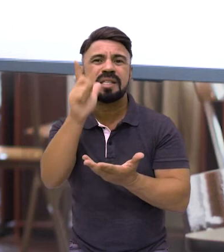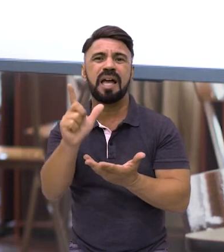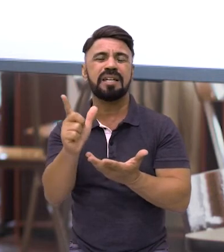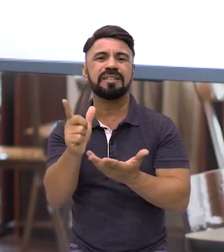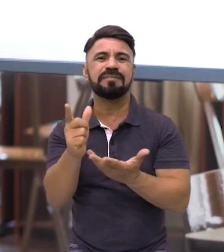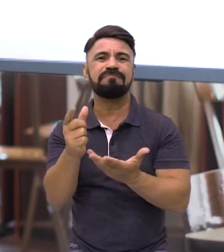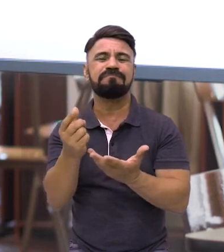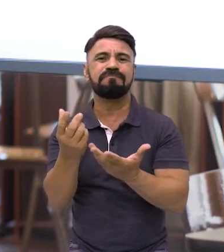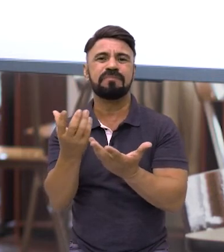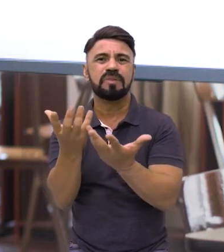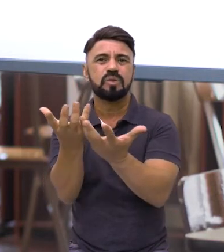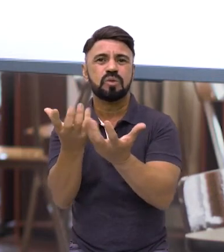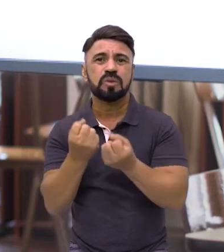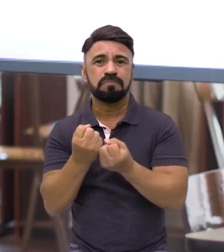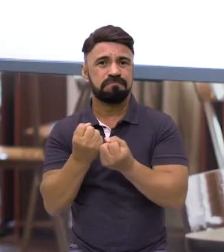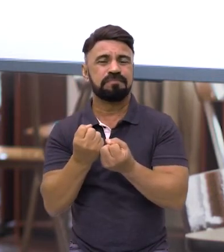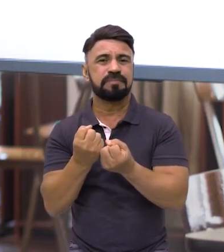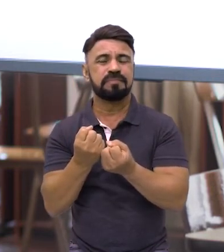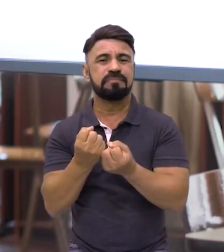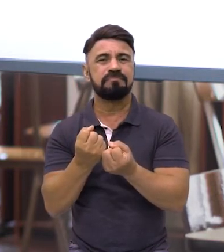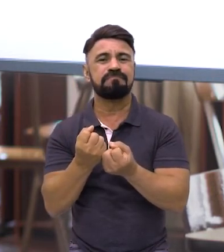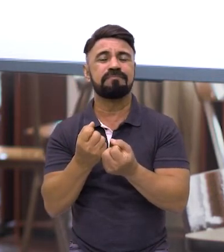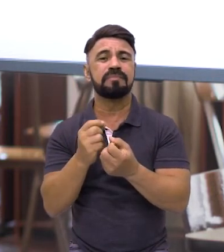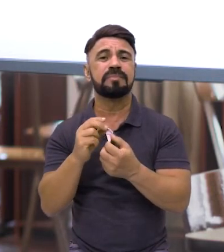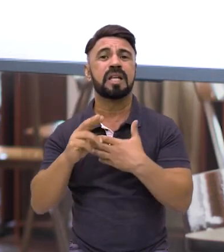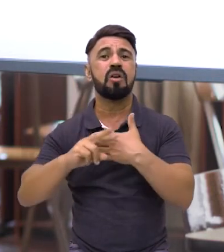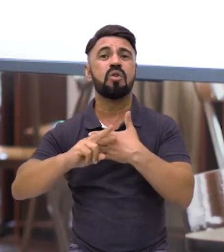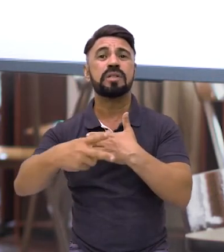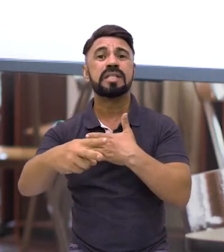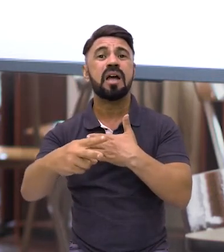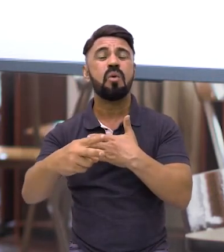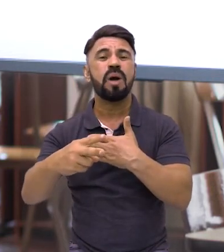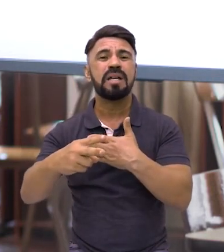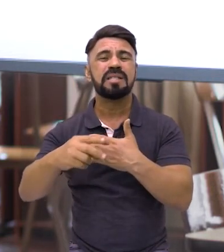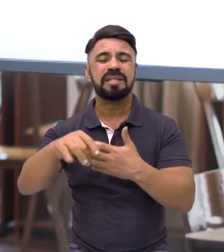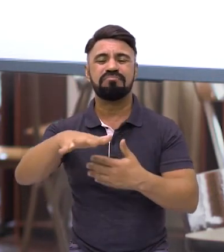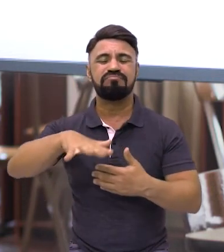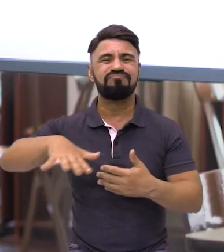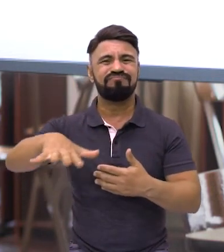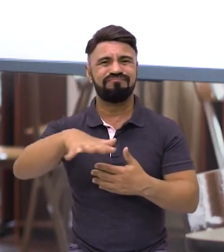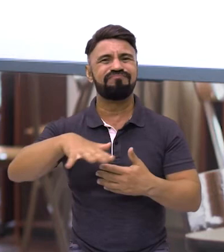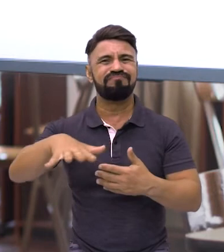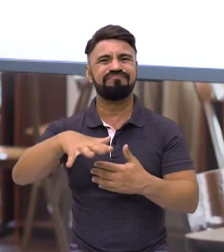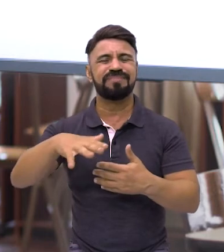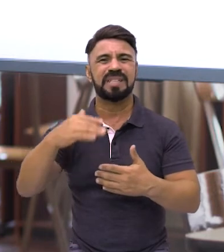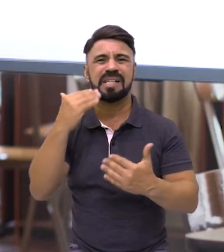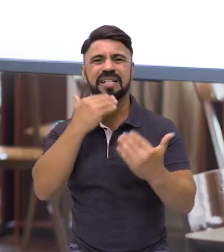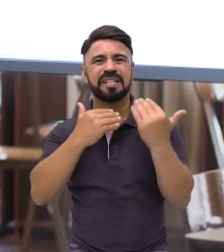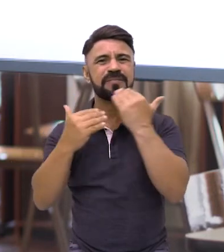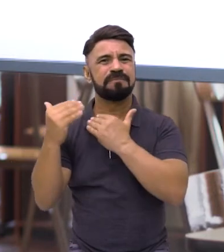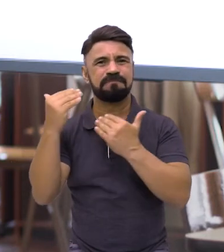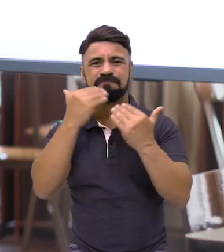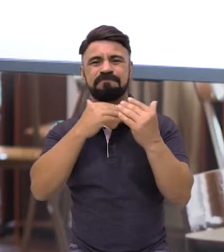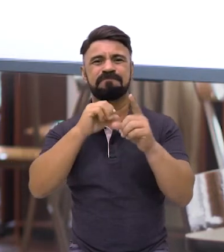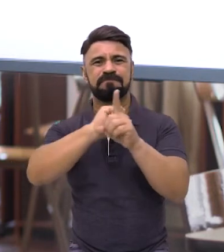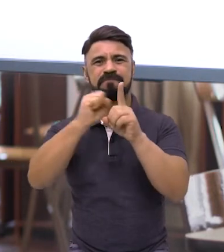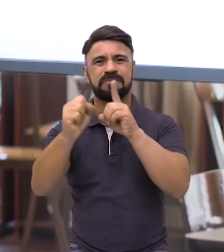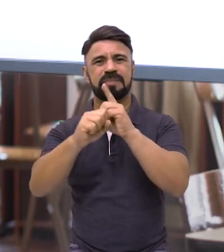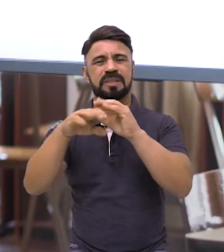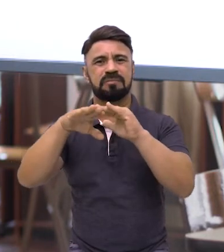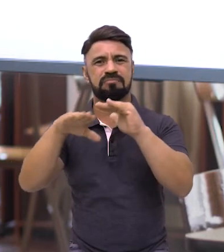absorver essa população. Resultado? A marginalização do espaço social